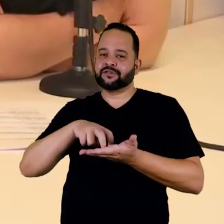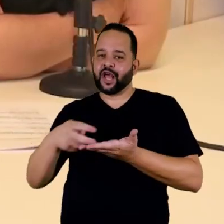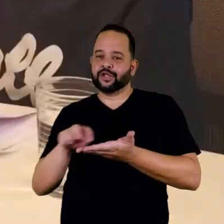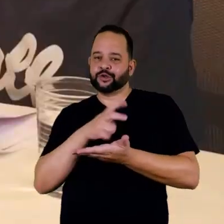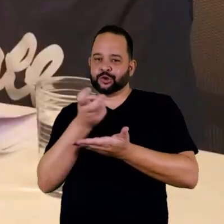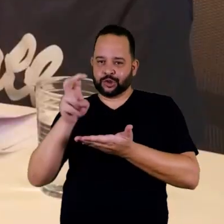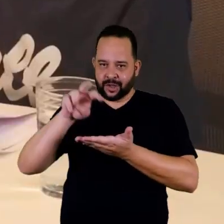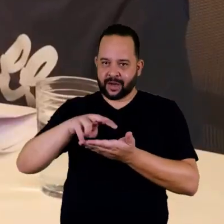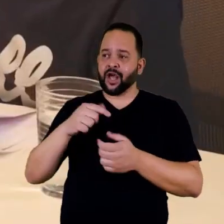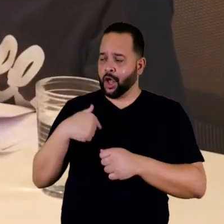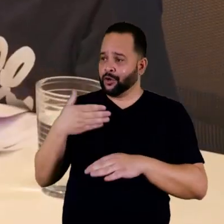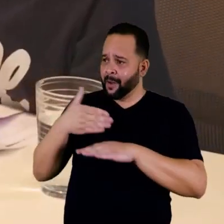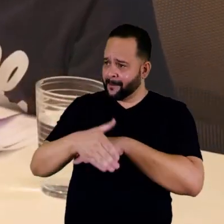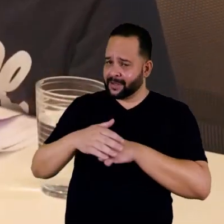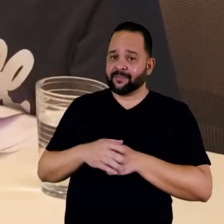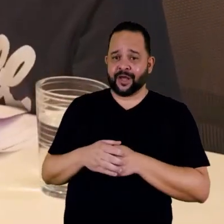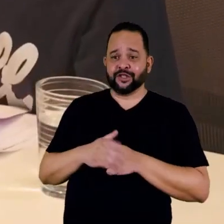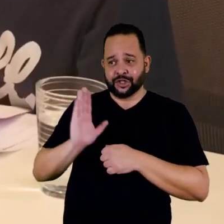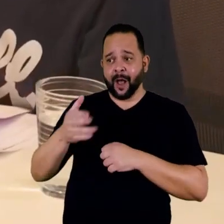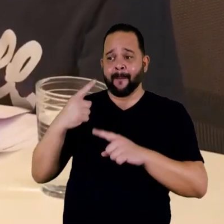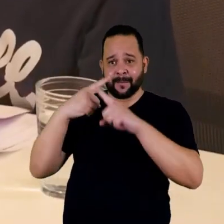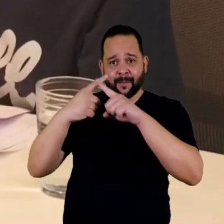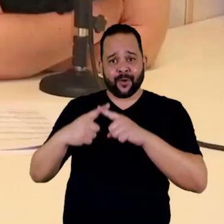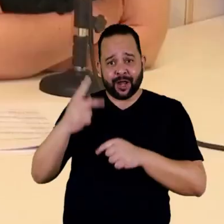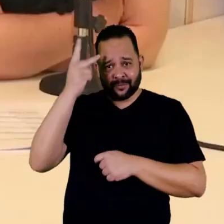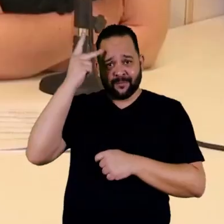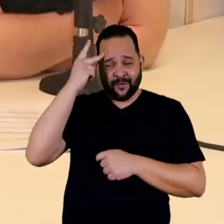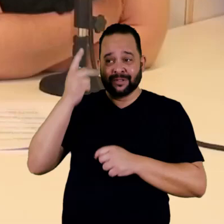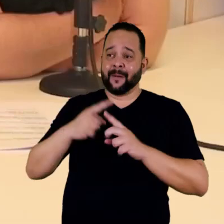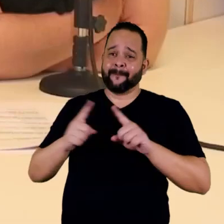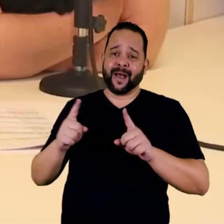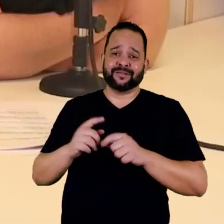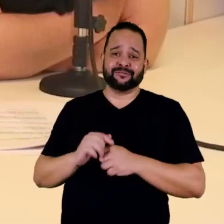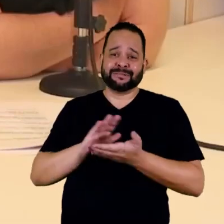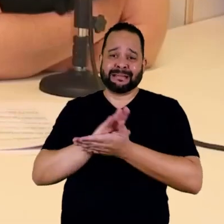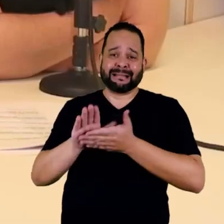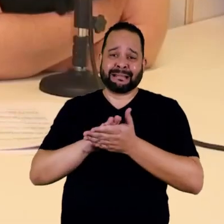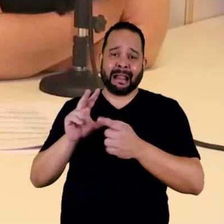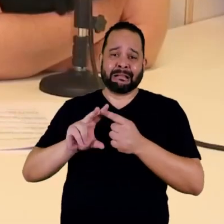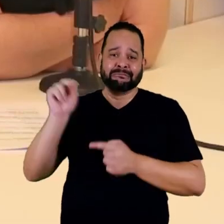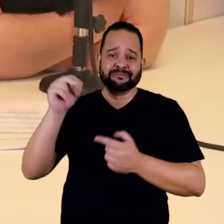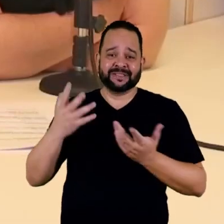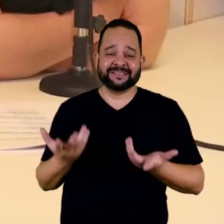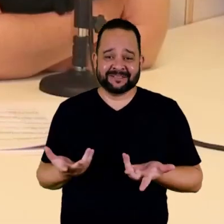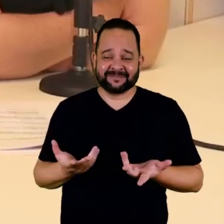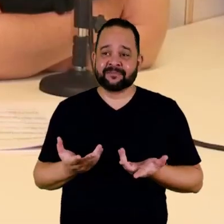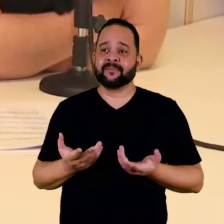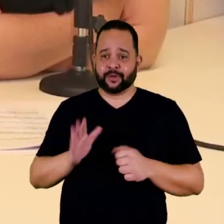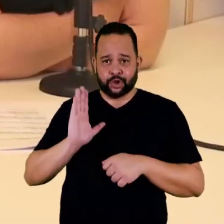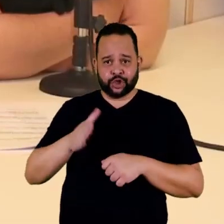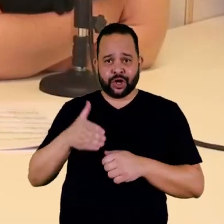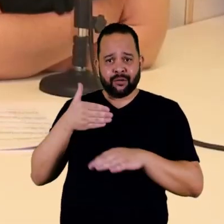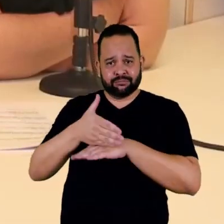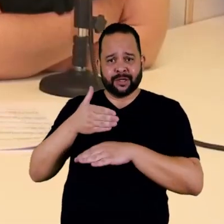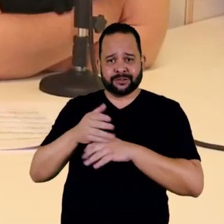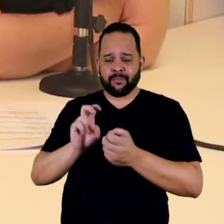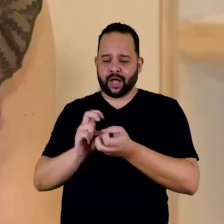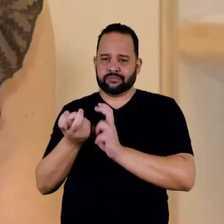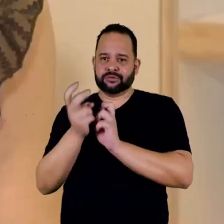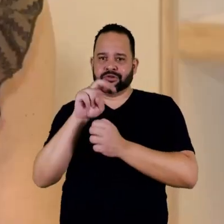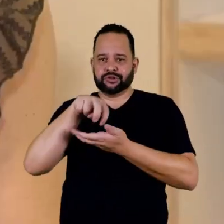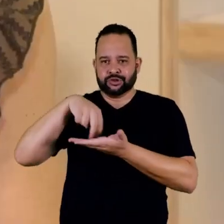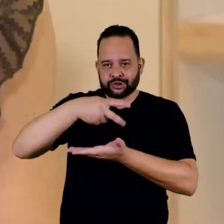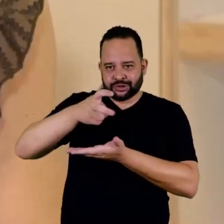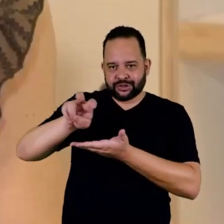olímpica viu fui até em campeonato paulista não ganhei nada né porque enfim e mas eu fiz detic Olímpica há muito